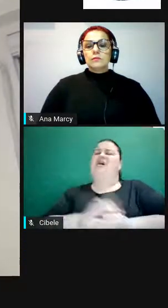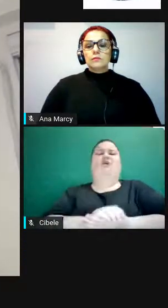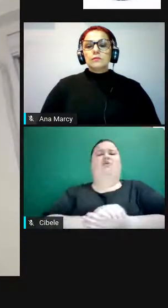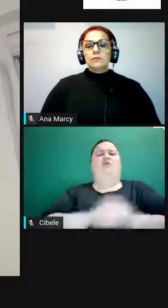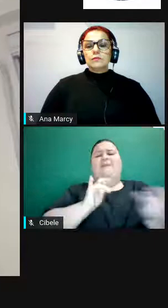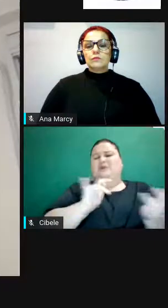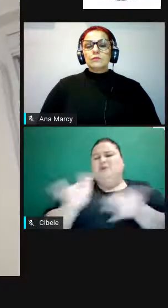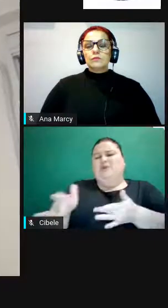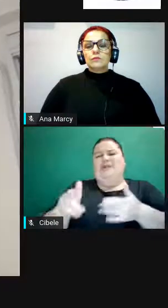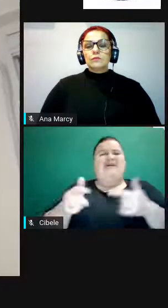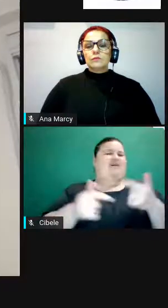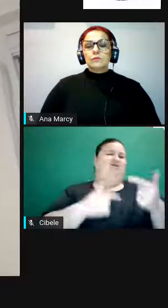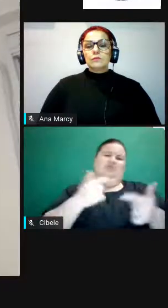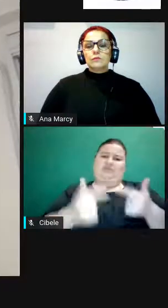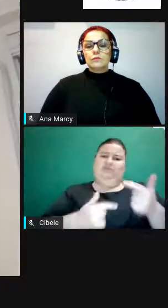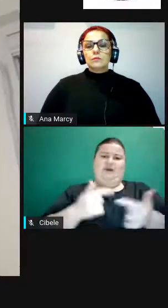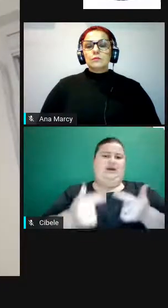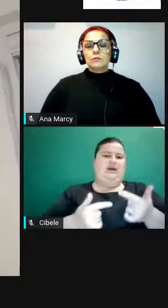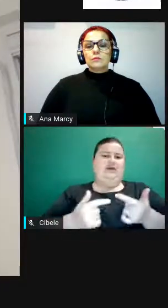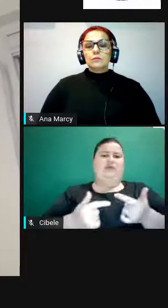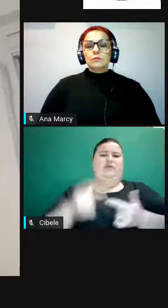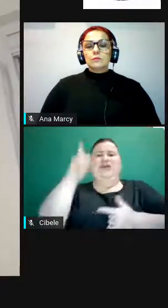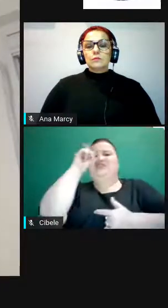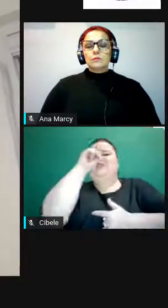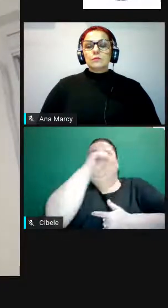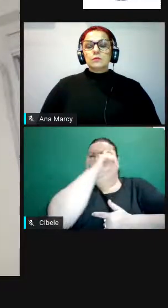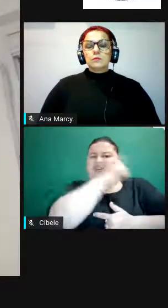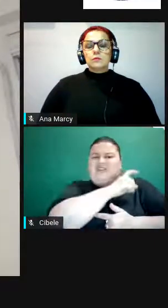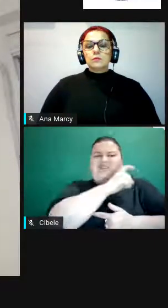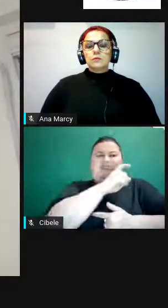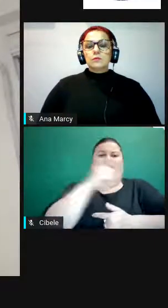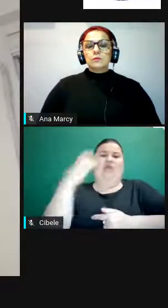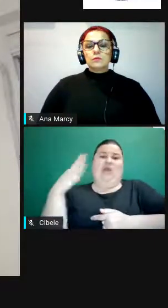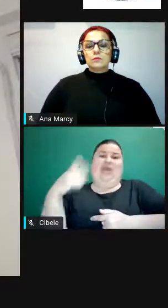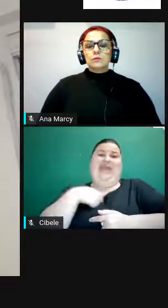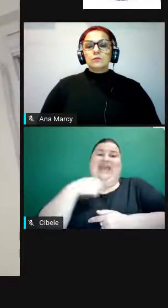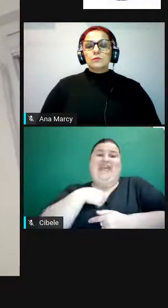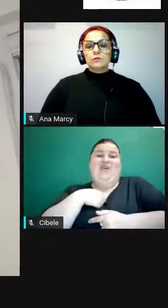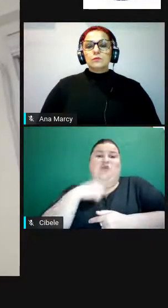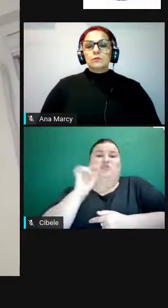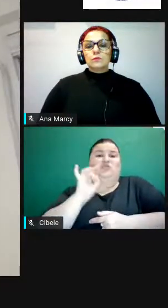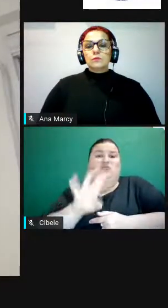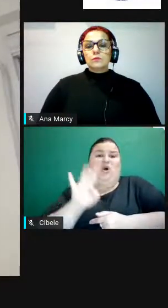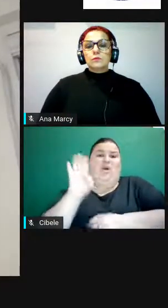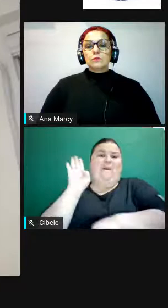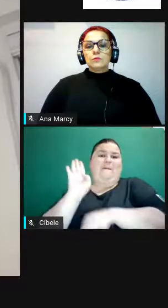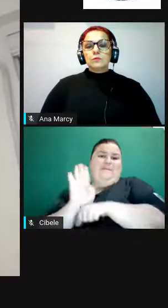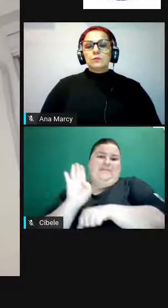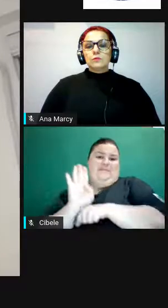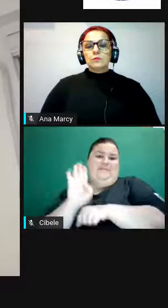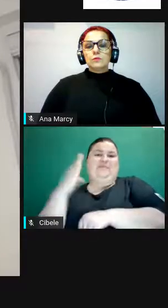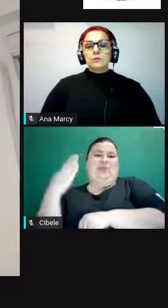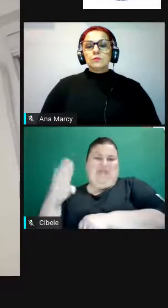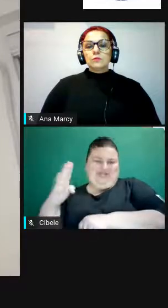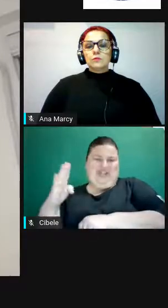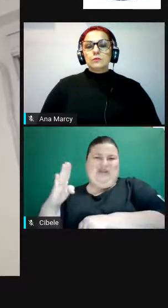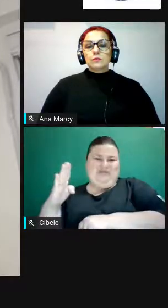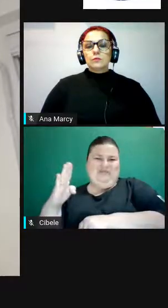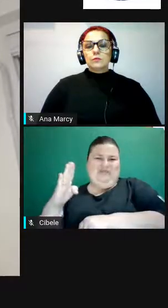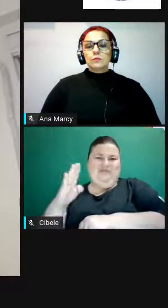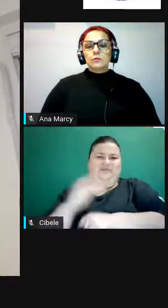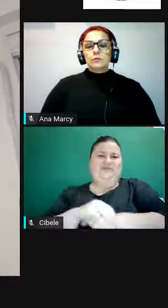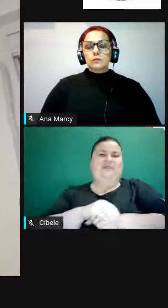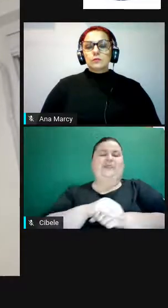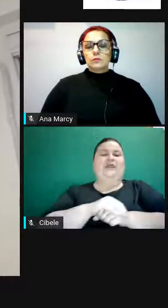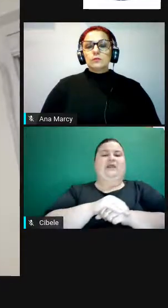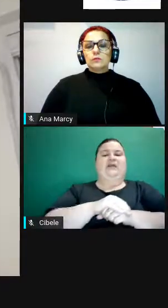como biólogo e tudo mais e eu não sou licenciado né eu tenho baixar ela só bom então com o bacharelado pessoal ainda dizer é pior